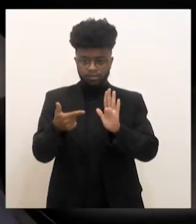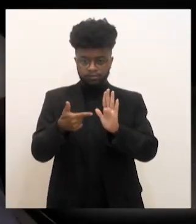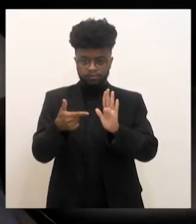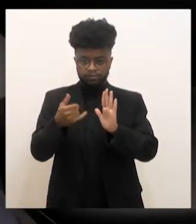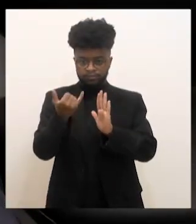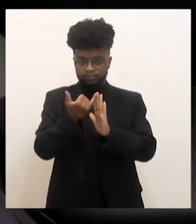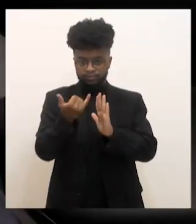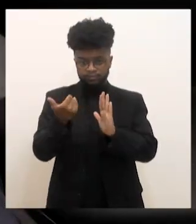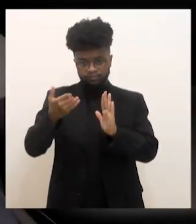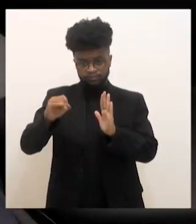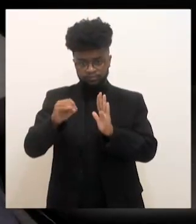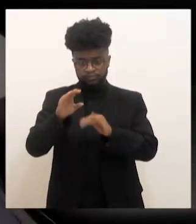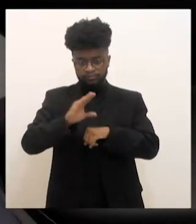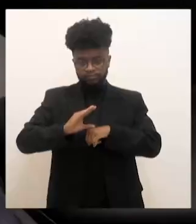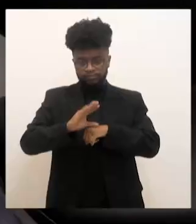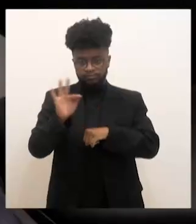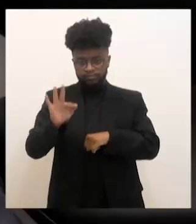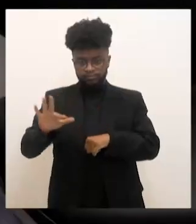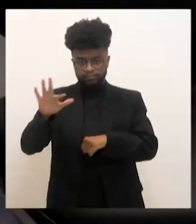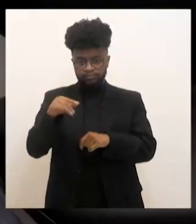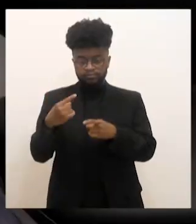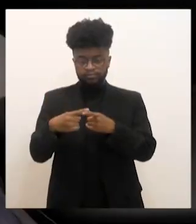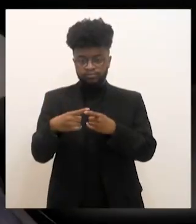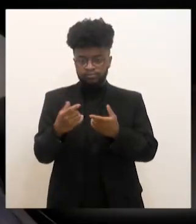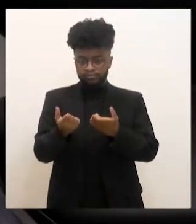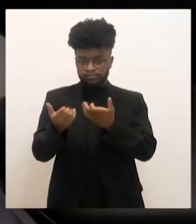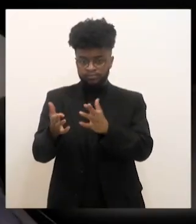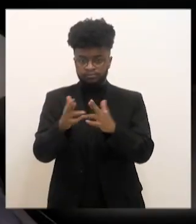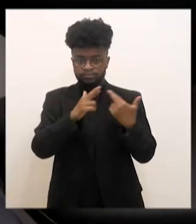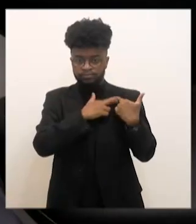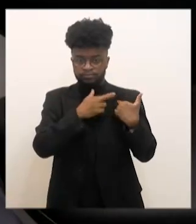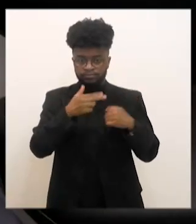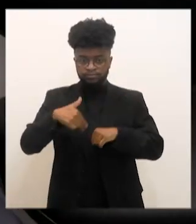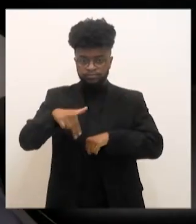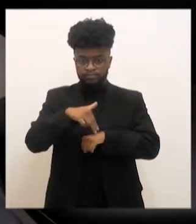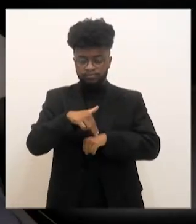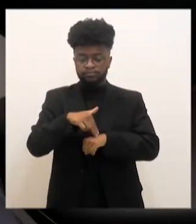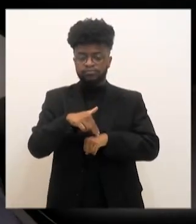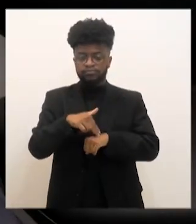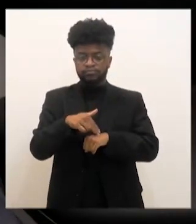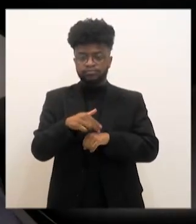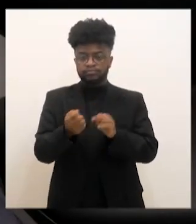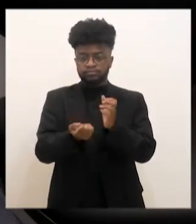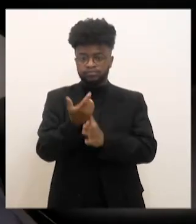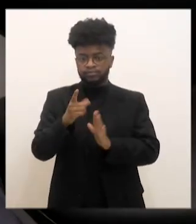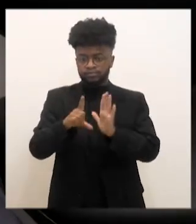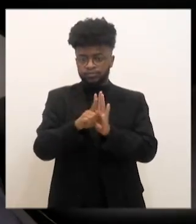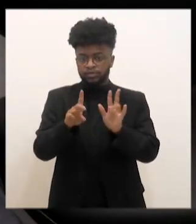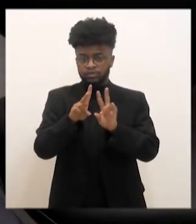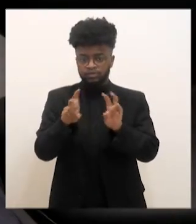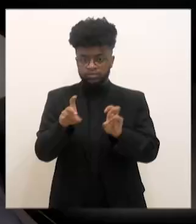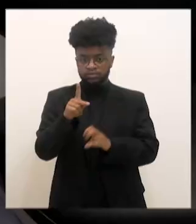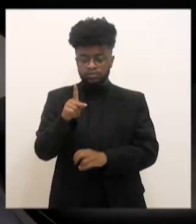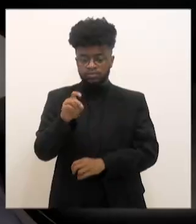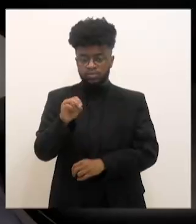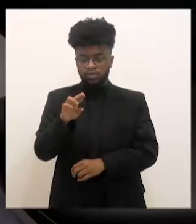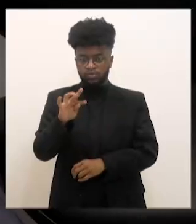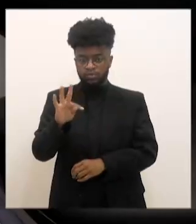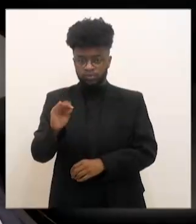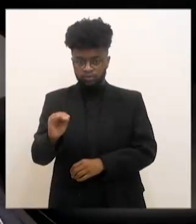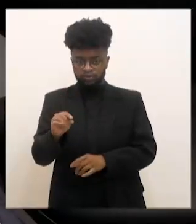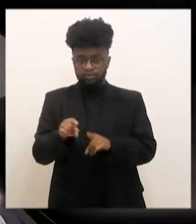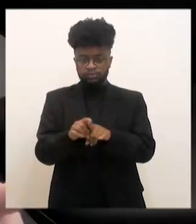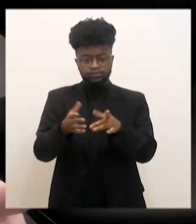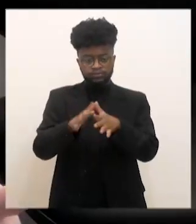da Constituição Federal, que atribui à União competência privativa para legislar sobre o regime dos portos,